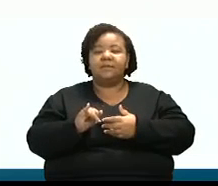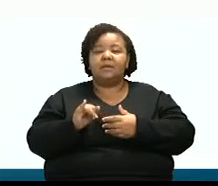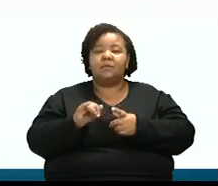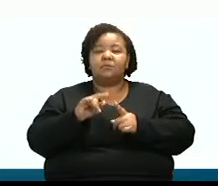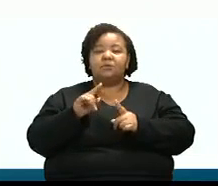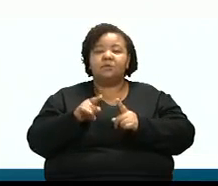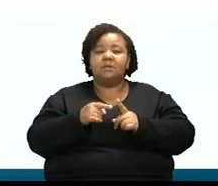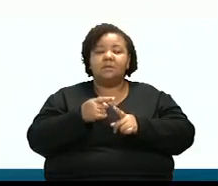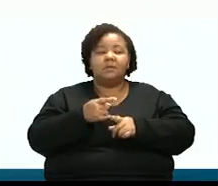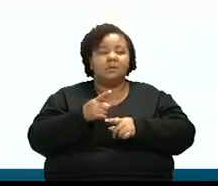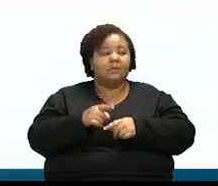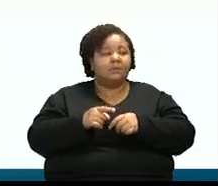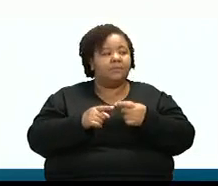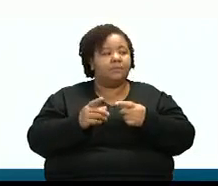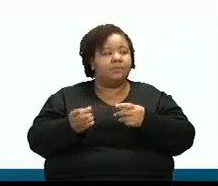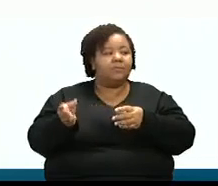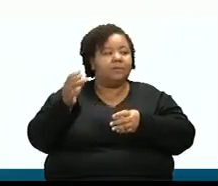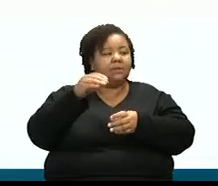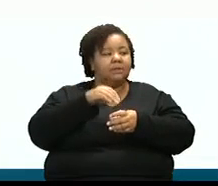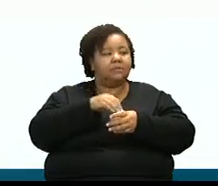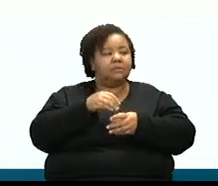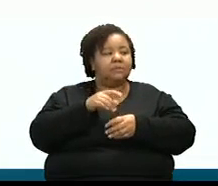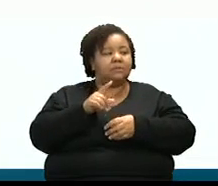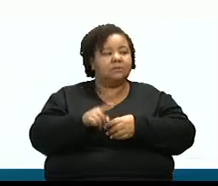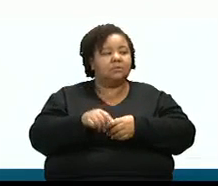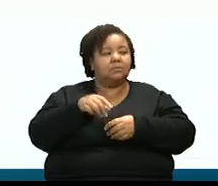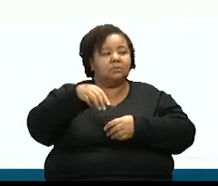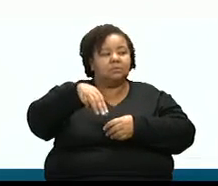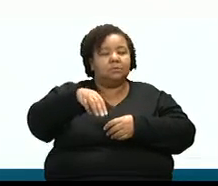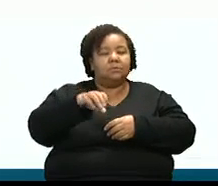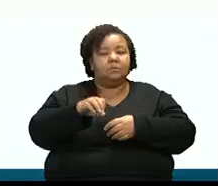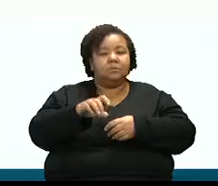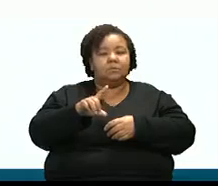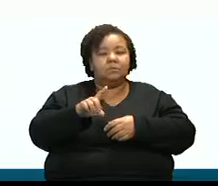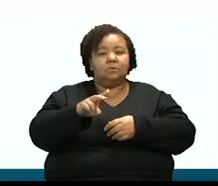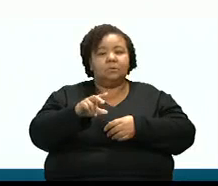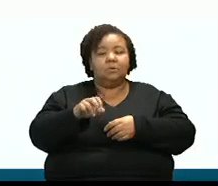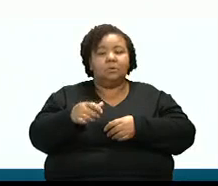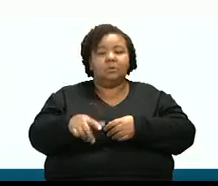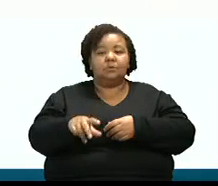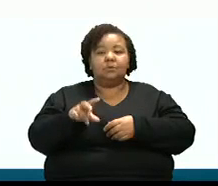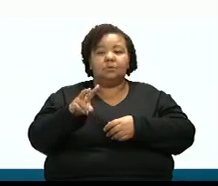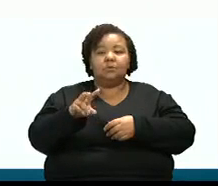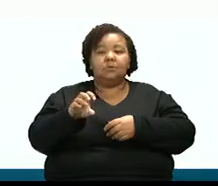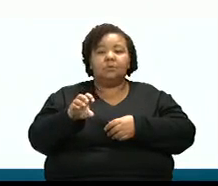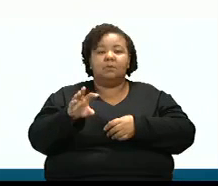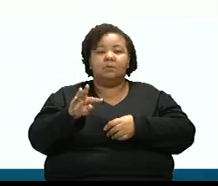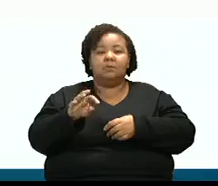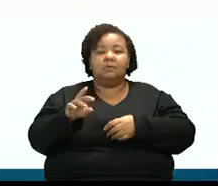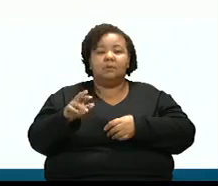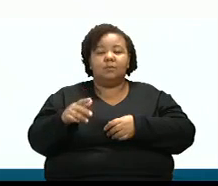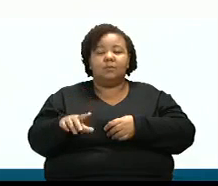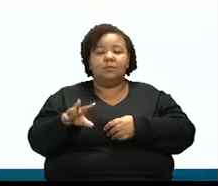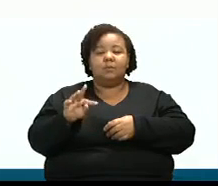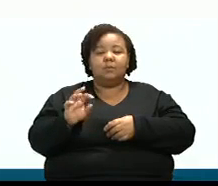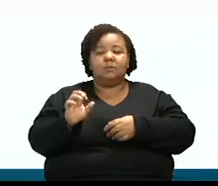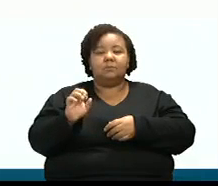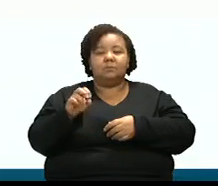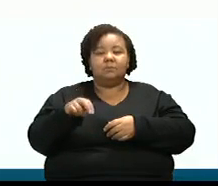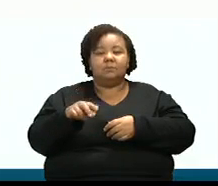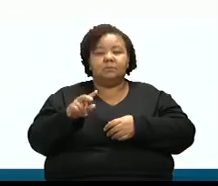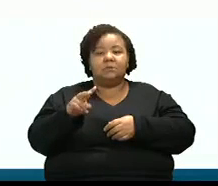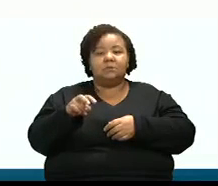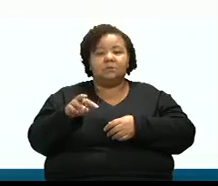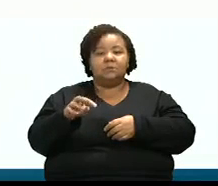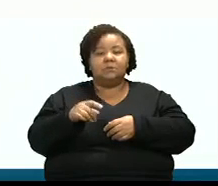integral definida? Acrescentando o módulo do vetor tangente associado à curva, o módulo de r'